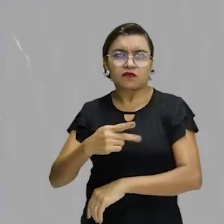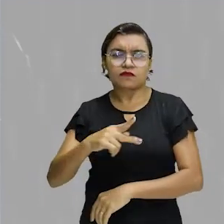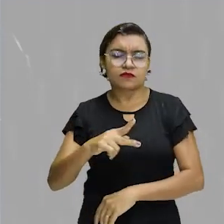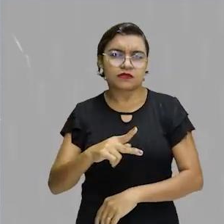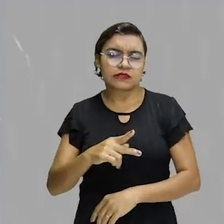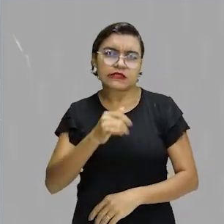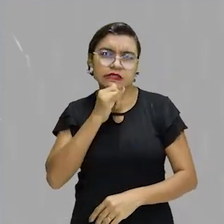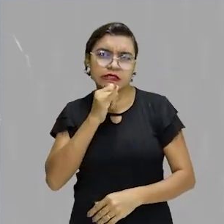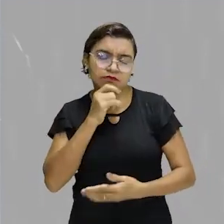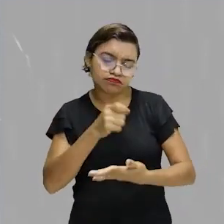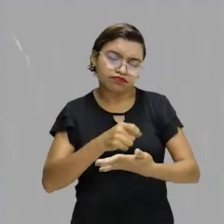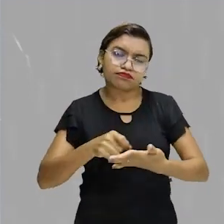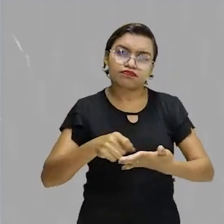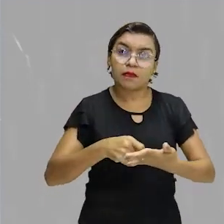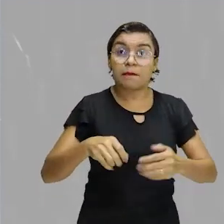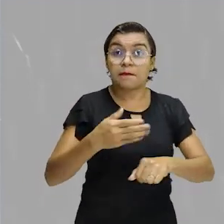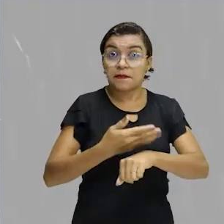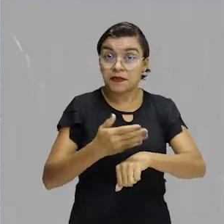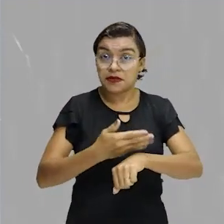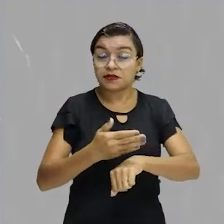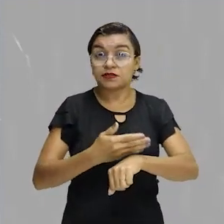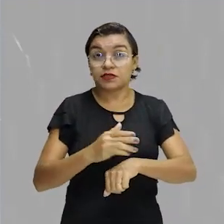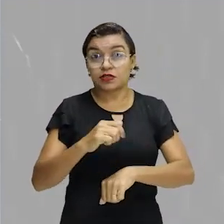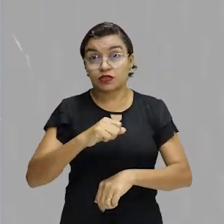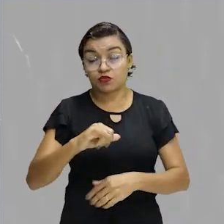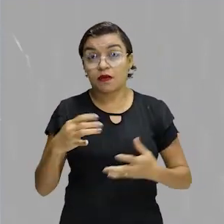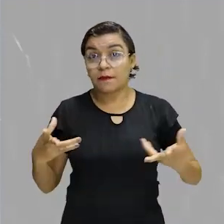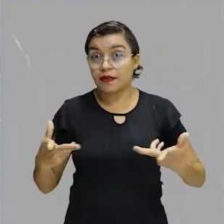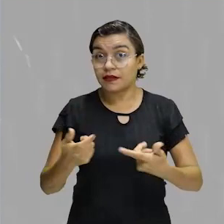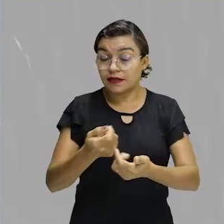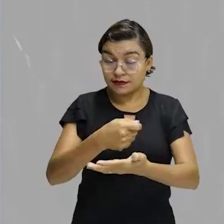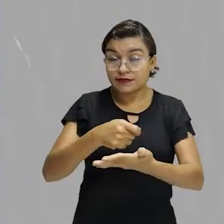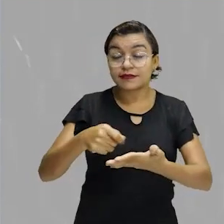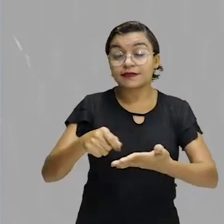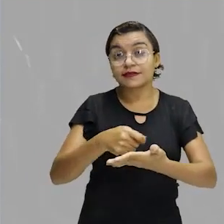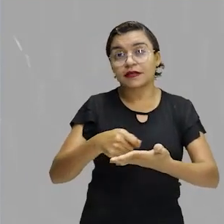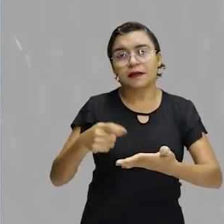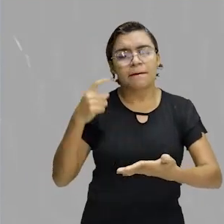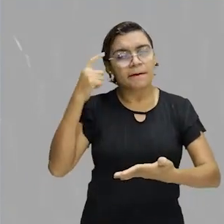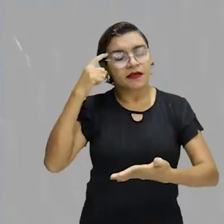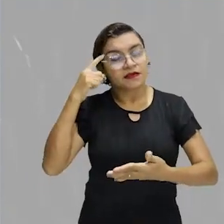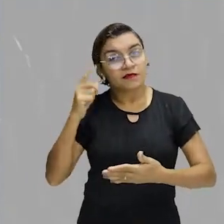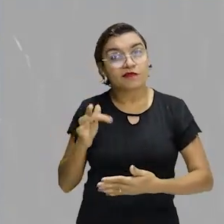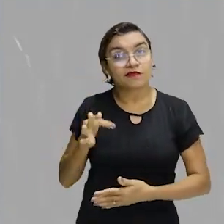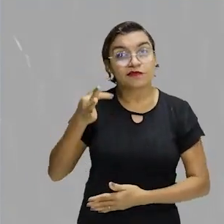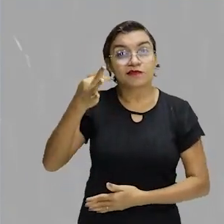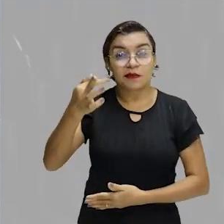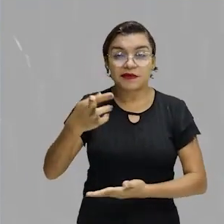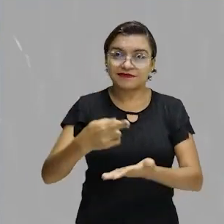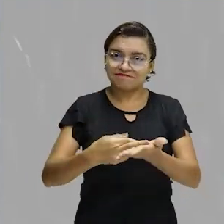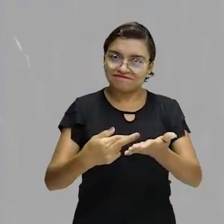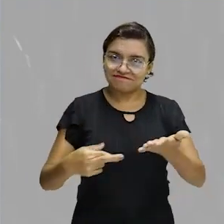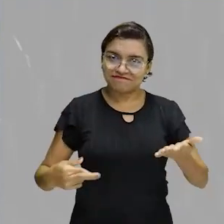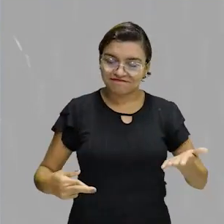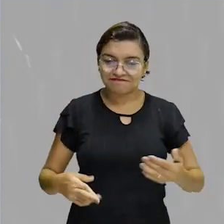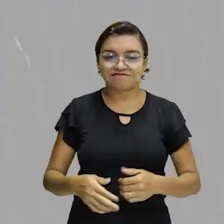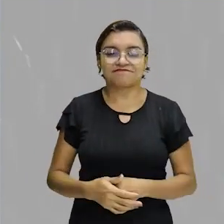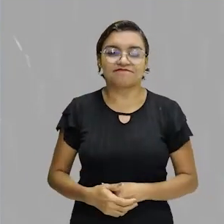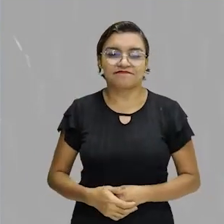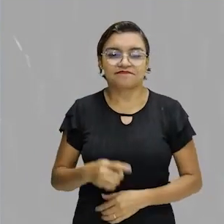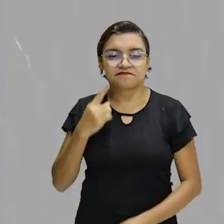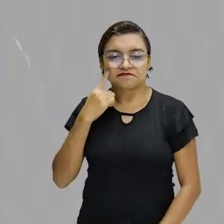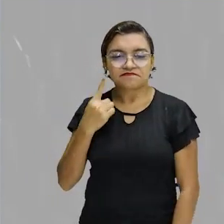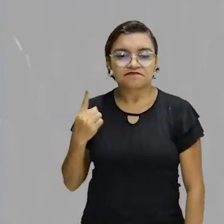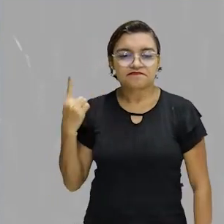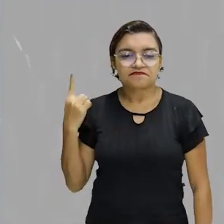estar fazendo para praticar a sua habilidade de escrita, pensando futuramente em uma redação. Studying